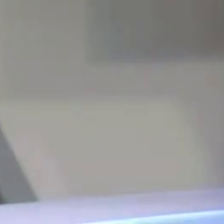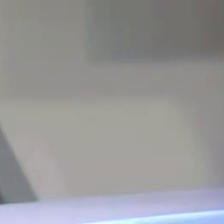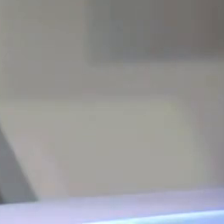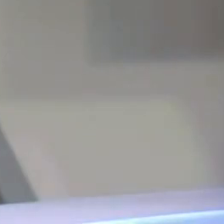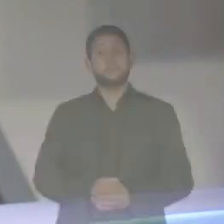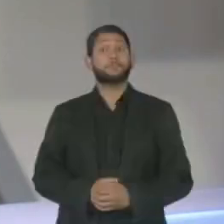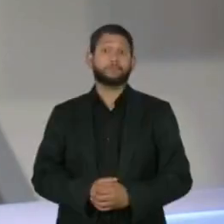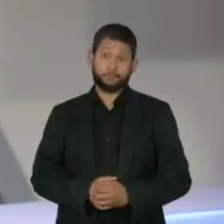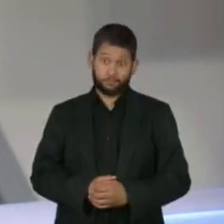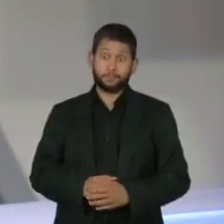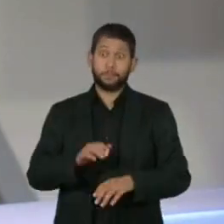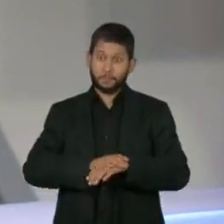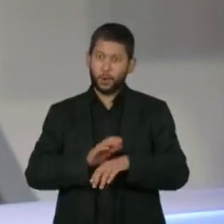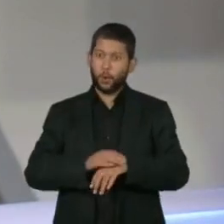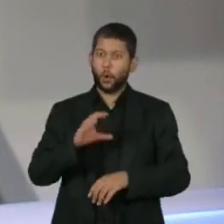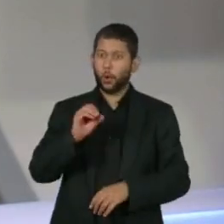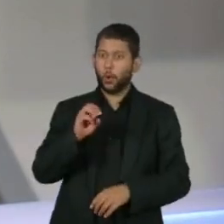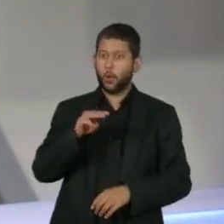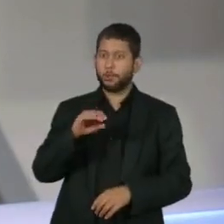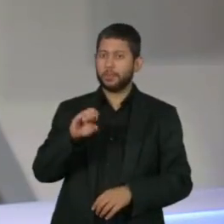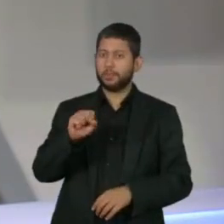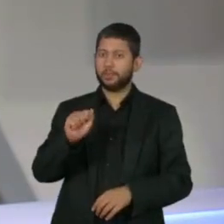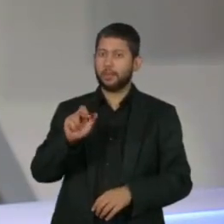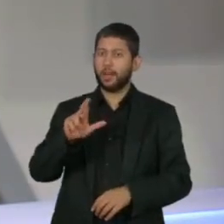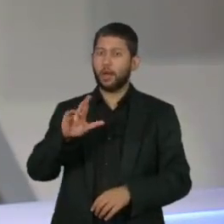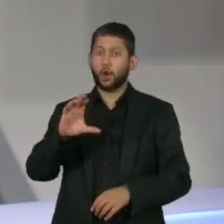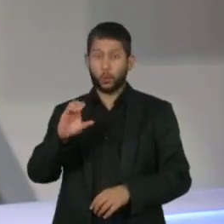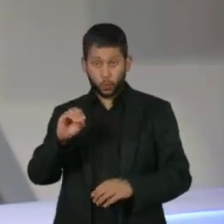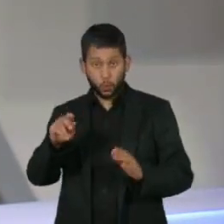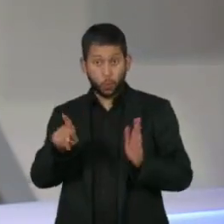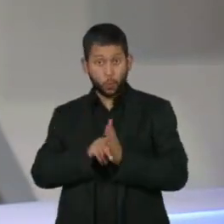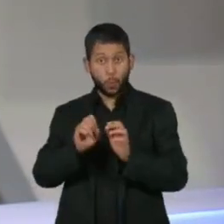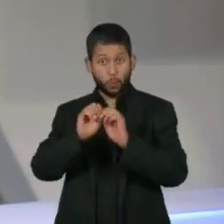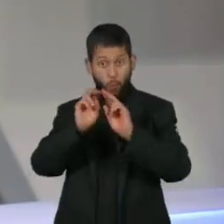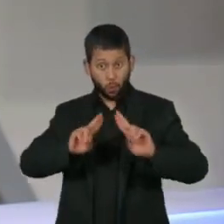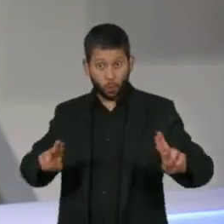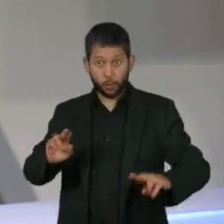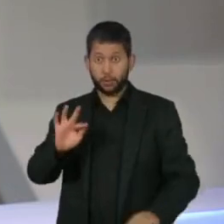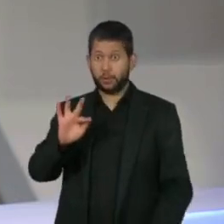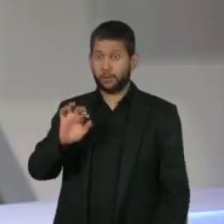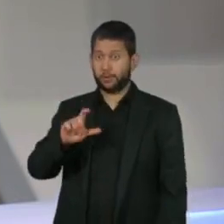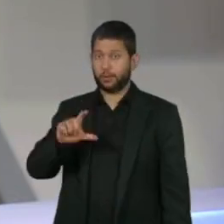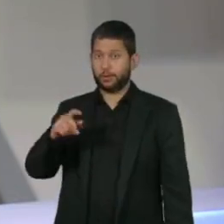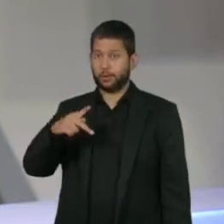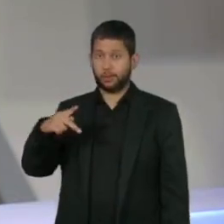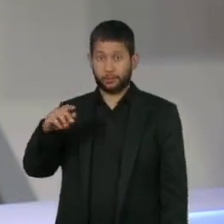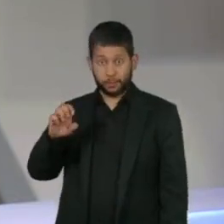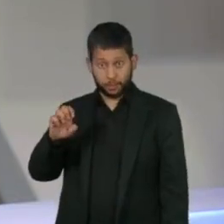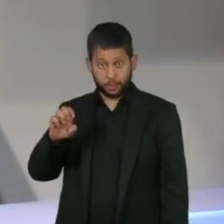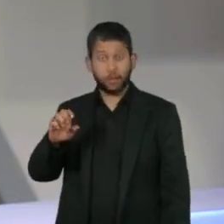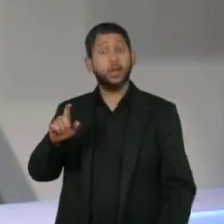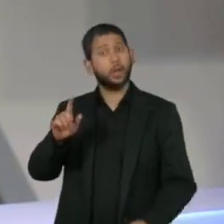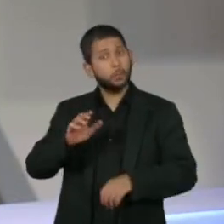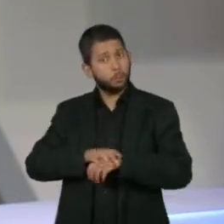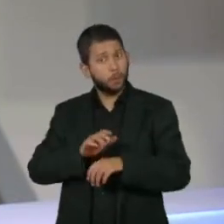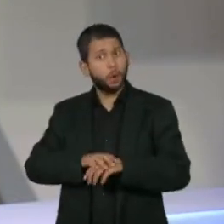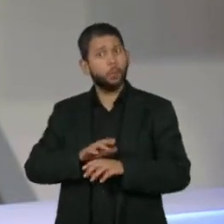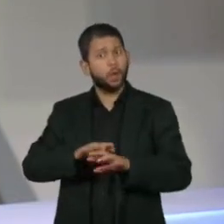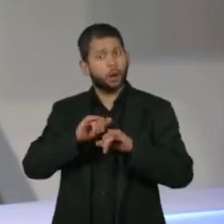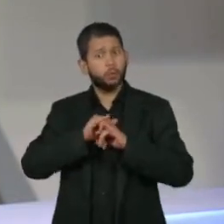e o alto comissário para refugiados da ONU italiano Felipe grande em Bruxelas diplomaticamente